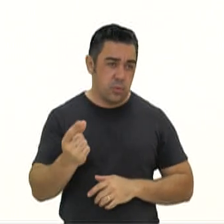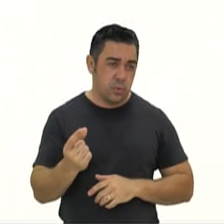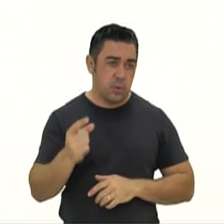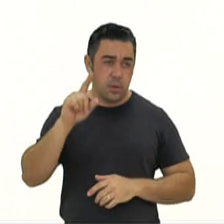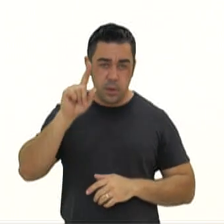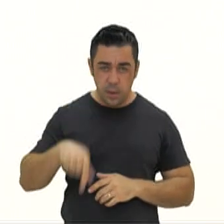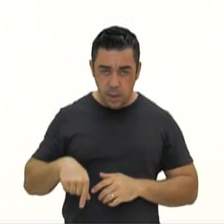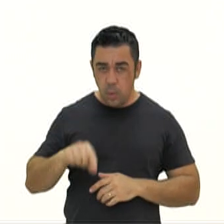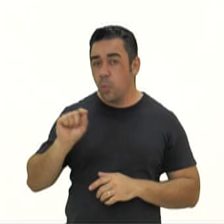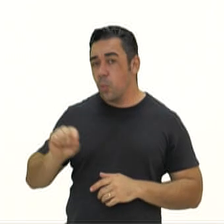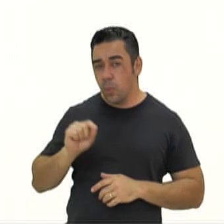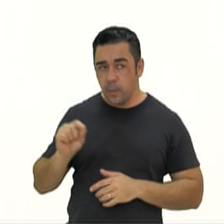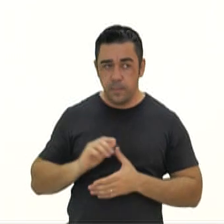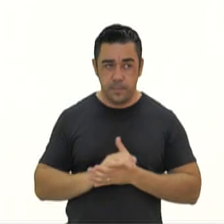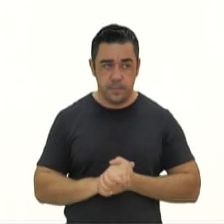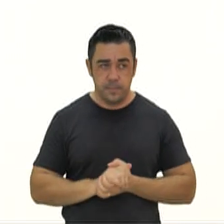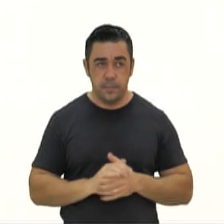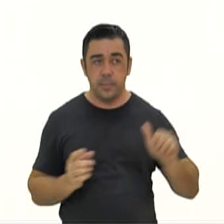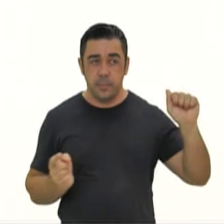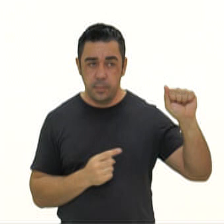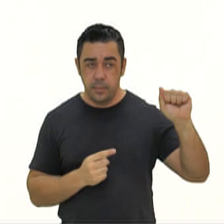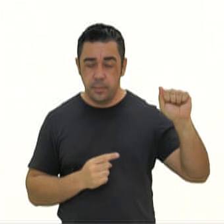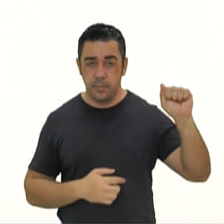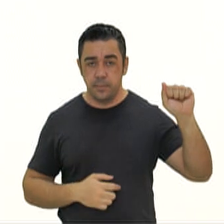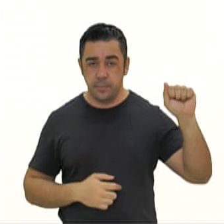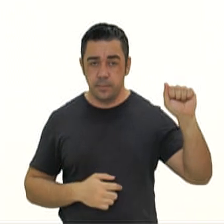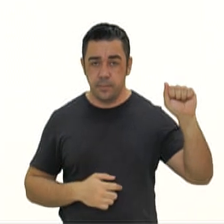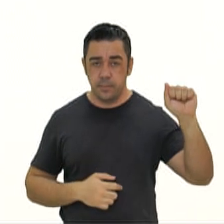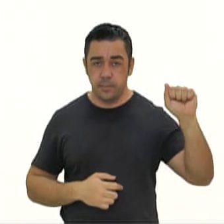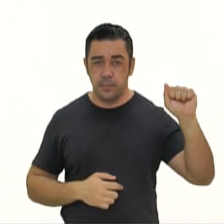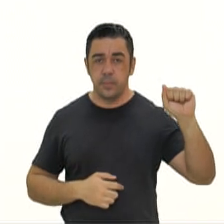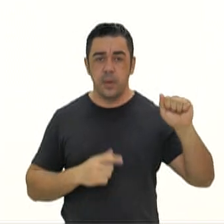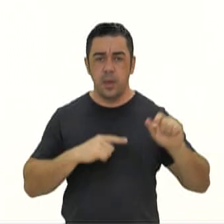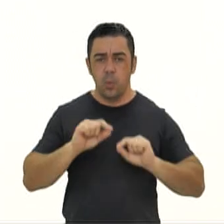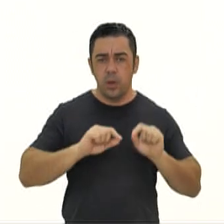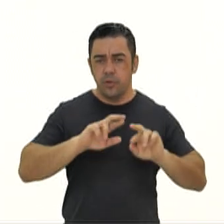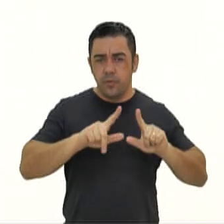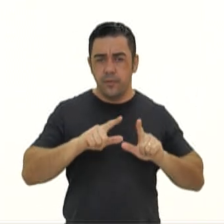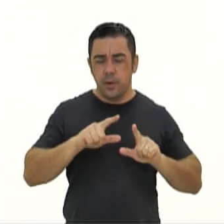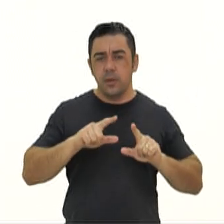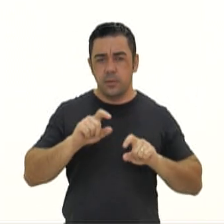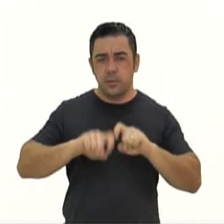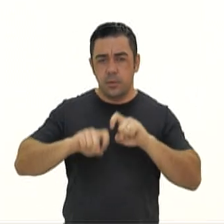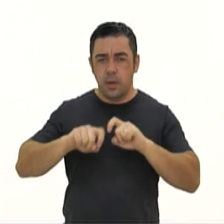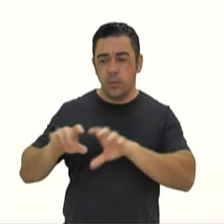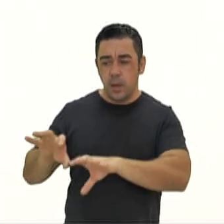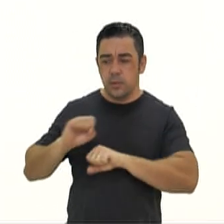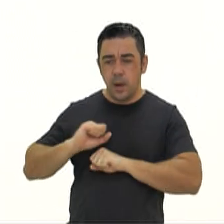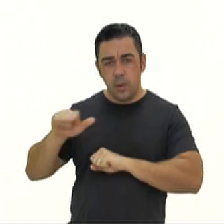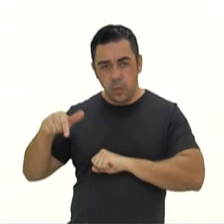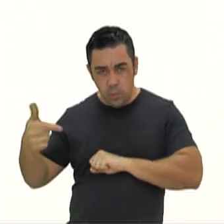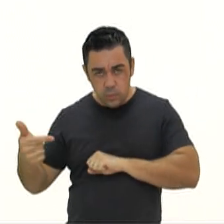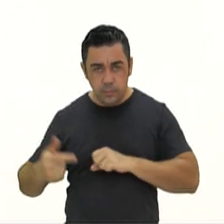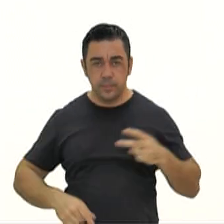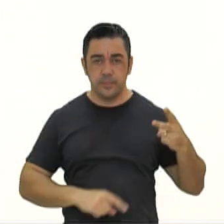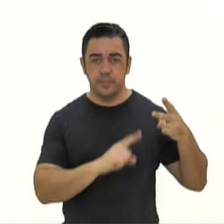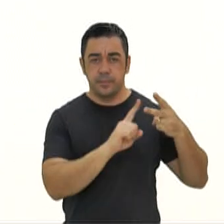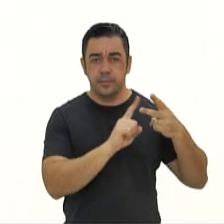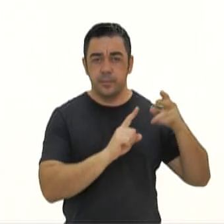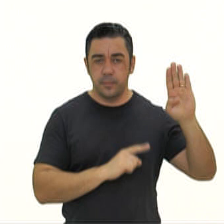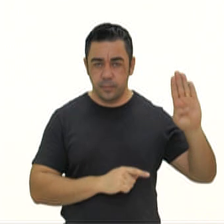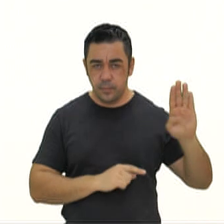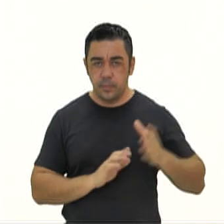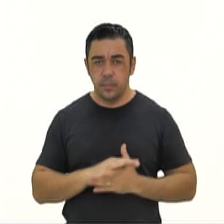são, respectivamente, A. Dimorfismo sexual e atrair o sexo oposto.